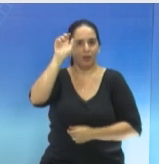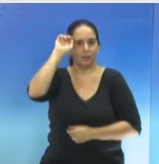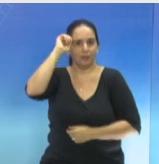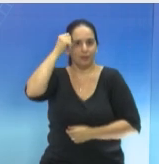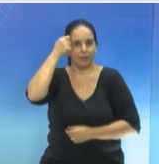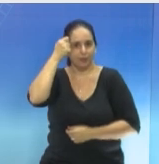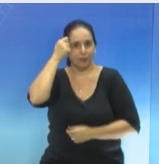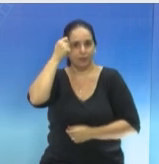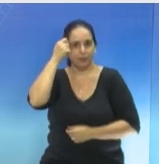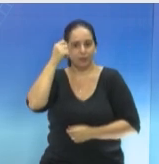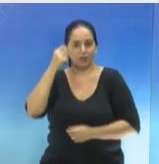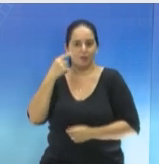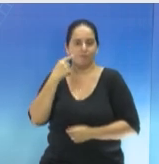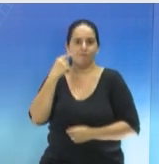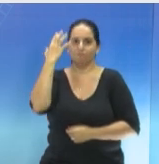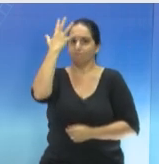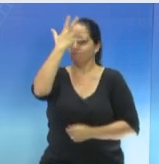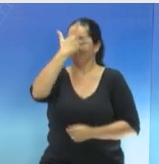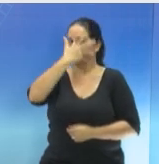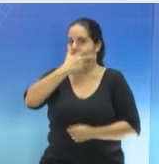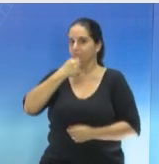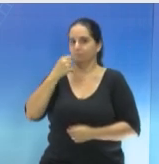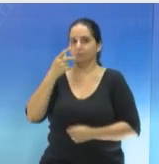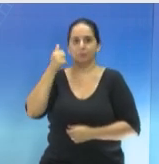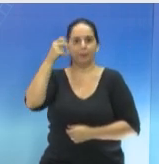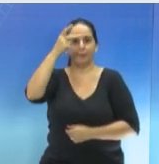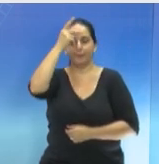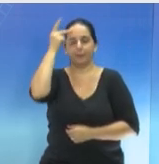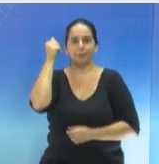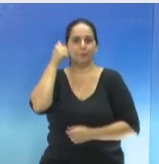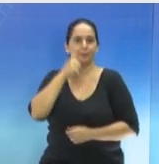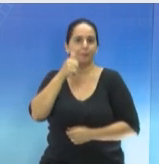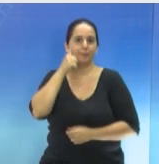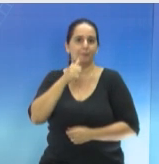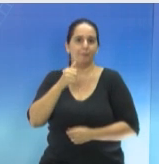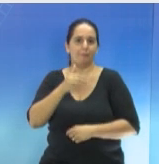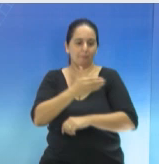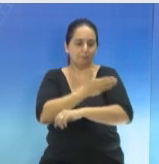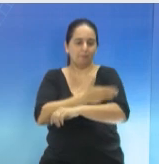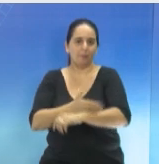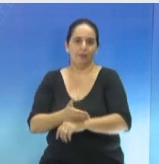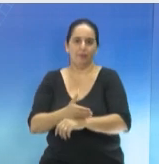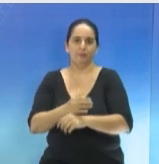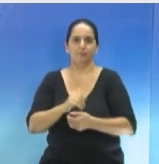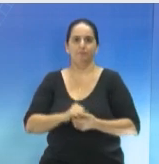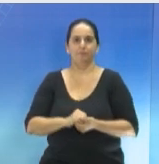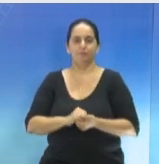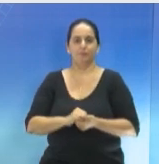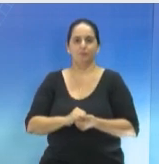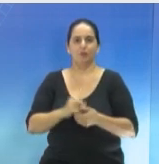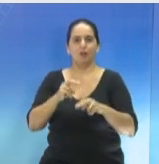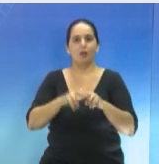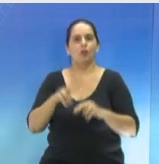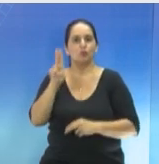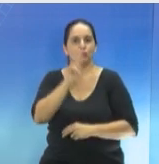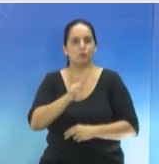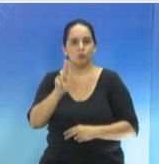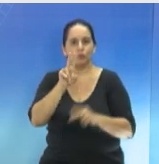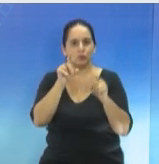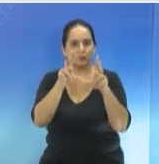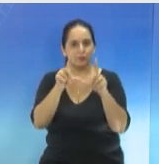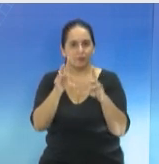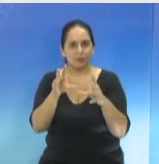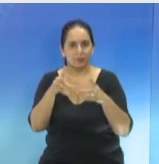a idealização da beleza e do branqueamento a serem alcançados. Por meio do uso dos